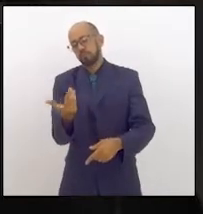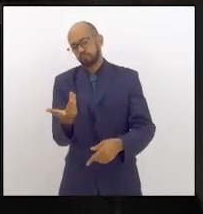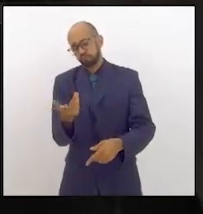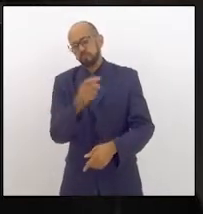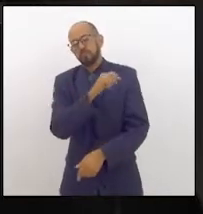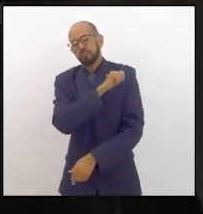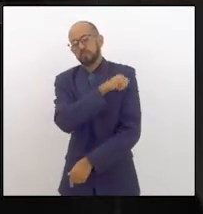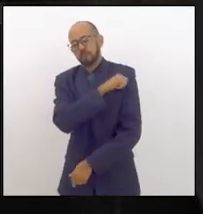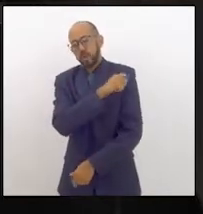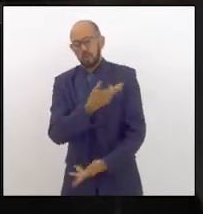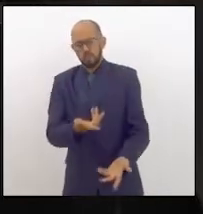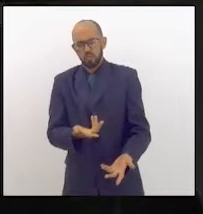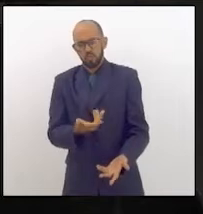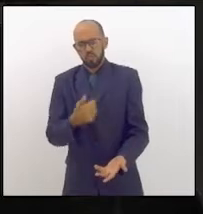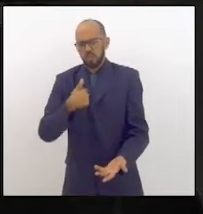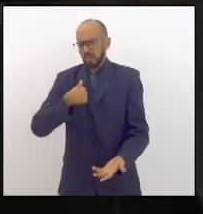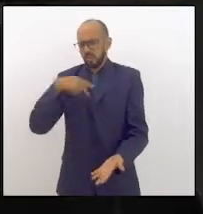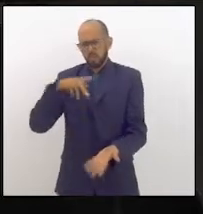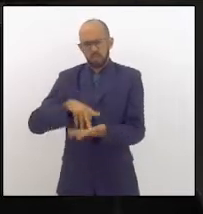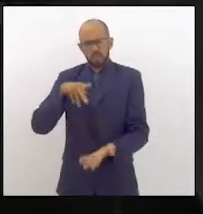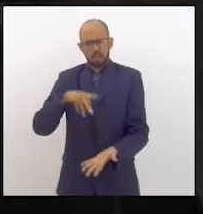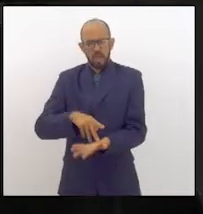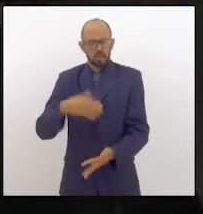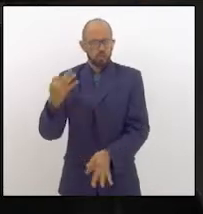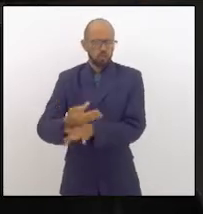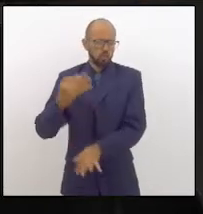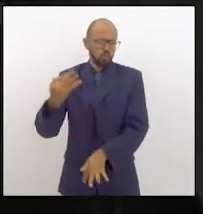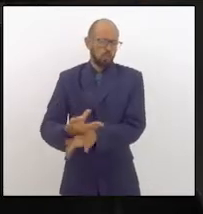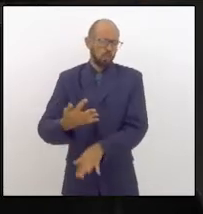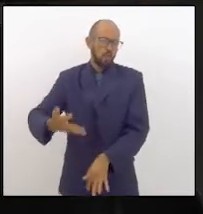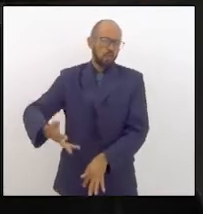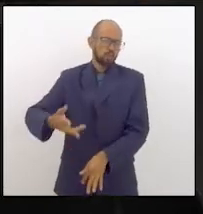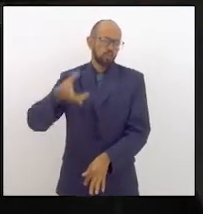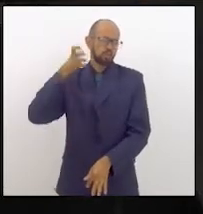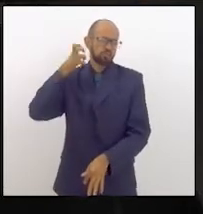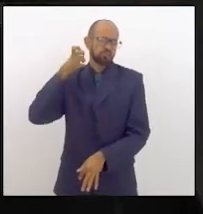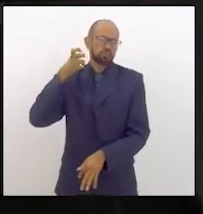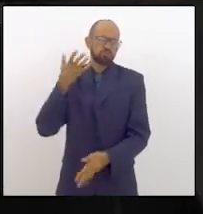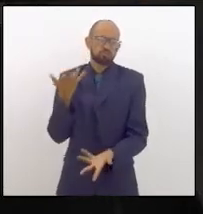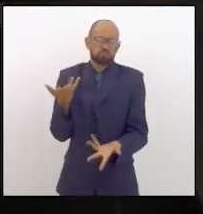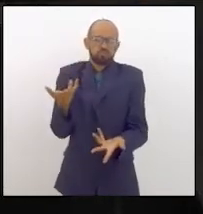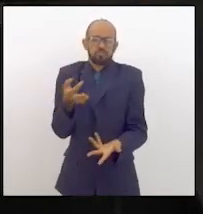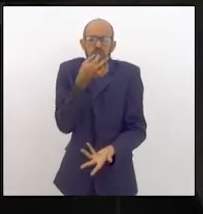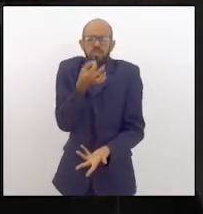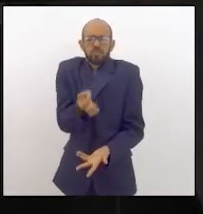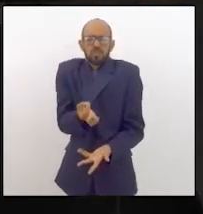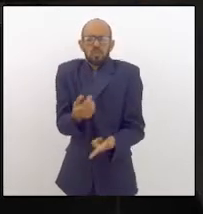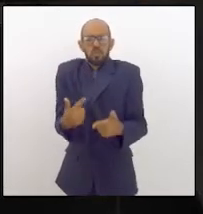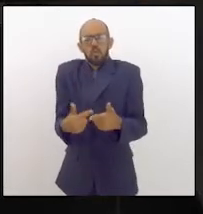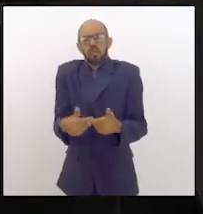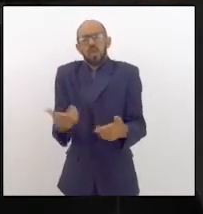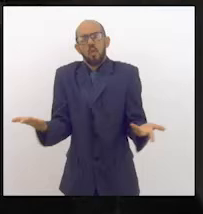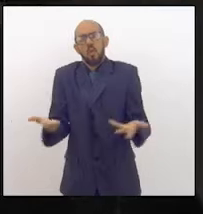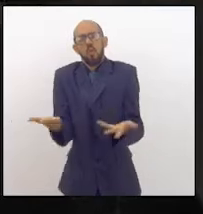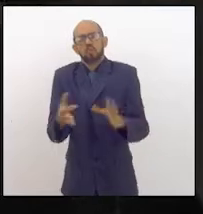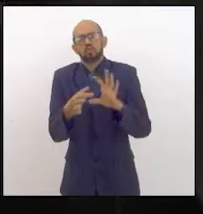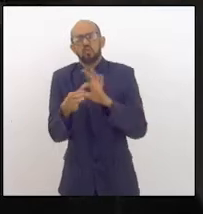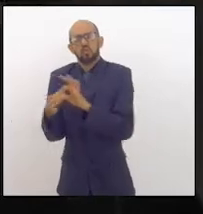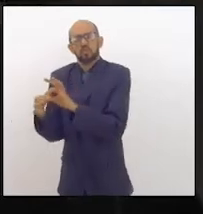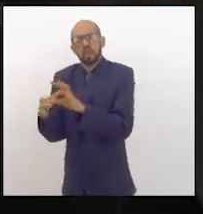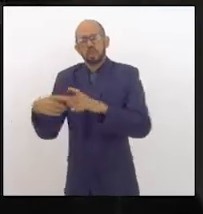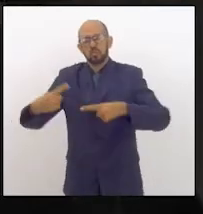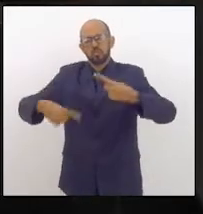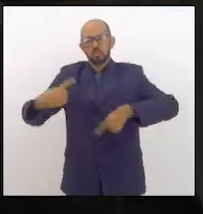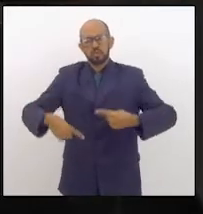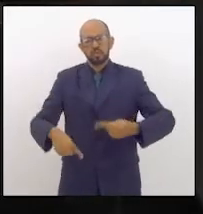e o verdadeiramente Já não suporto nem ouvir mais isso porque hoje o cenário político do nosso Estado